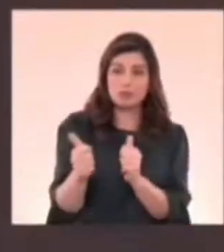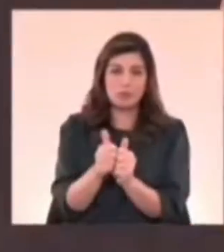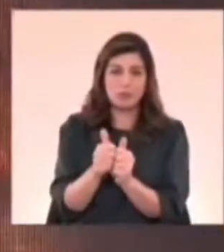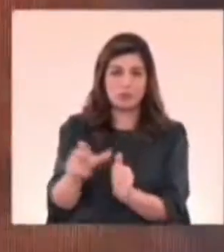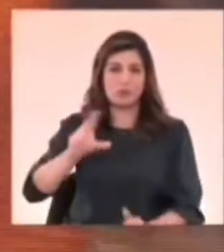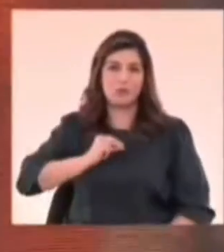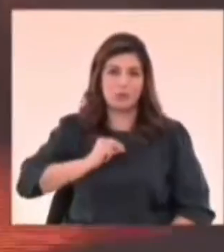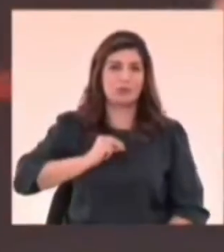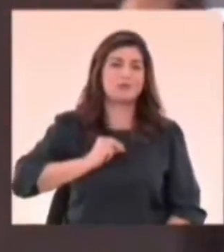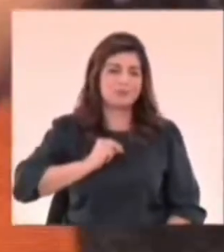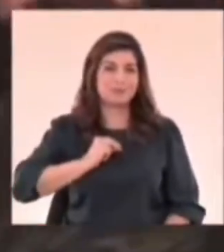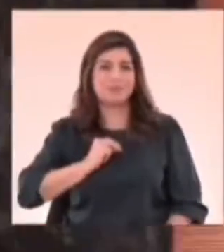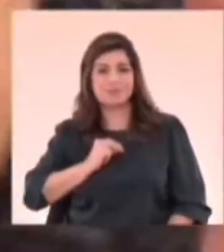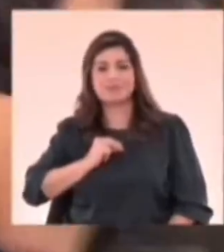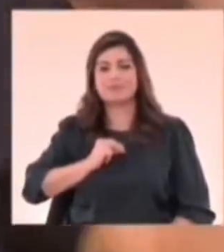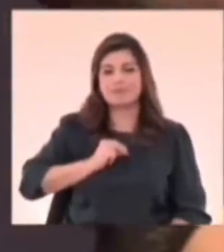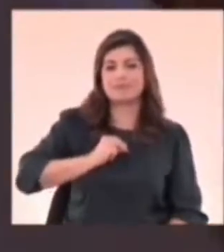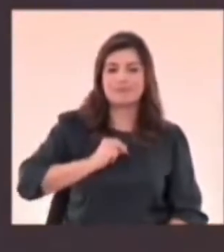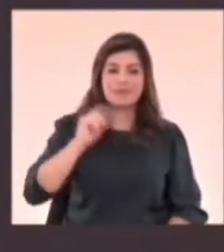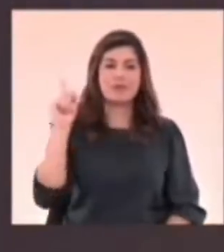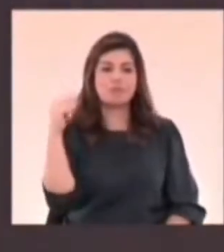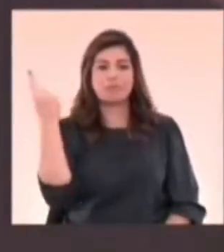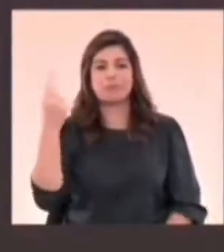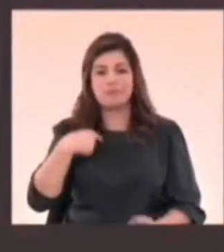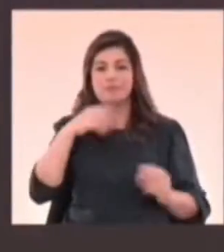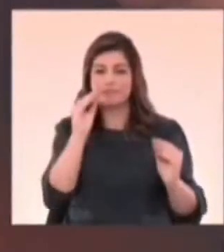e eu puder me